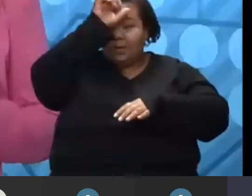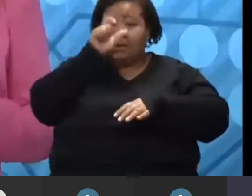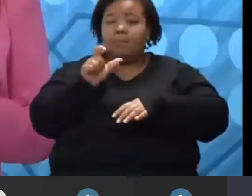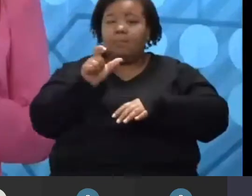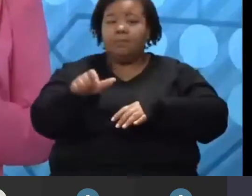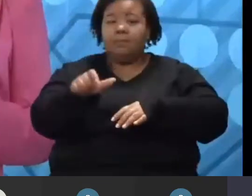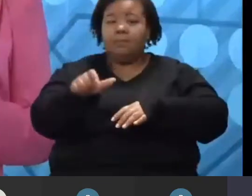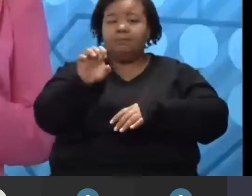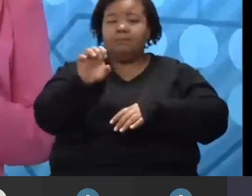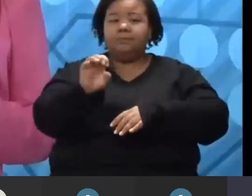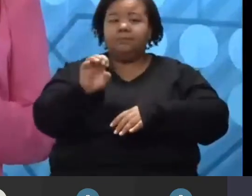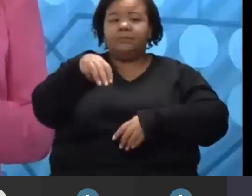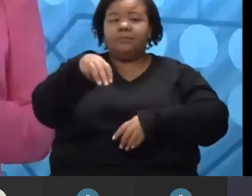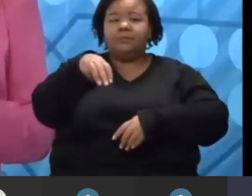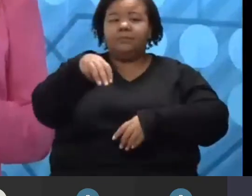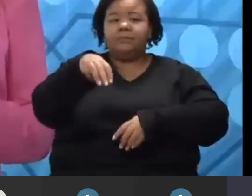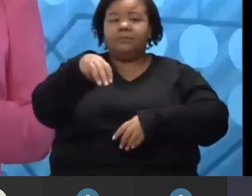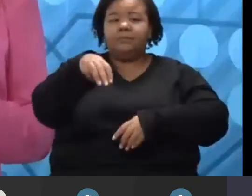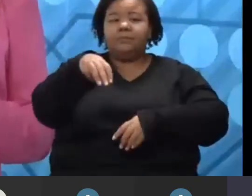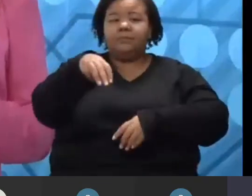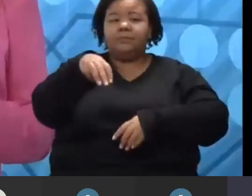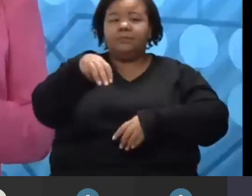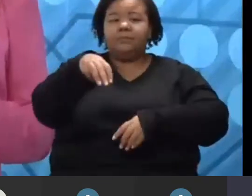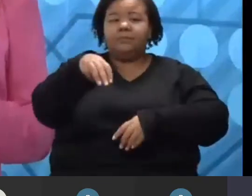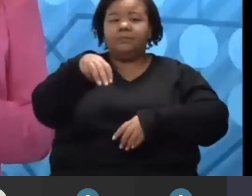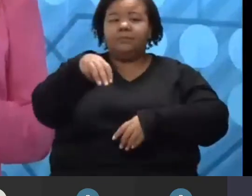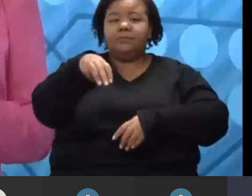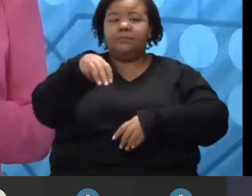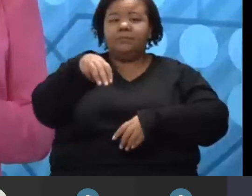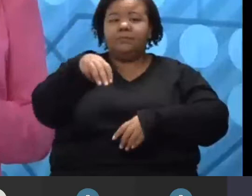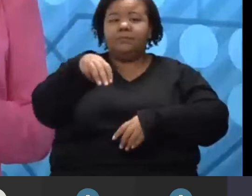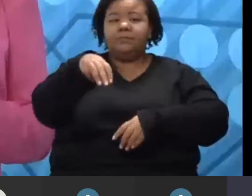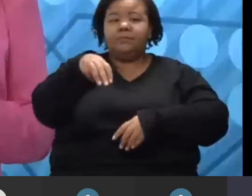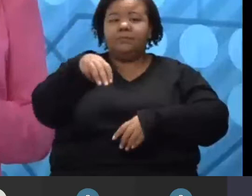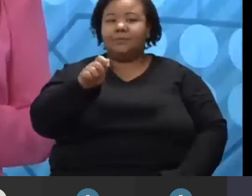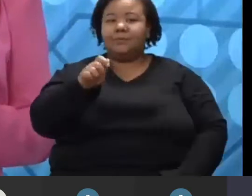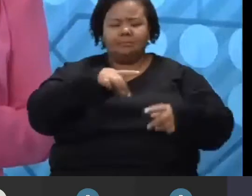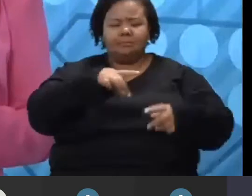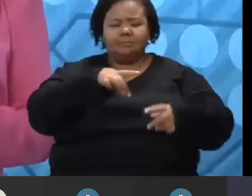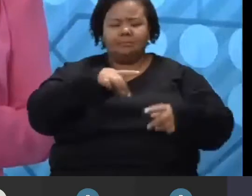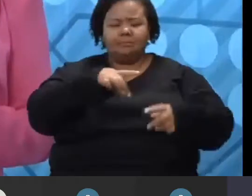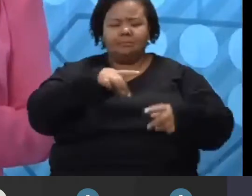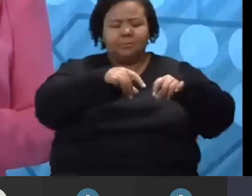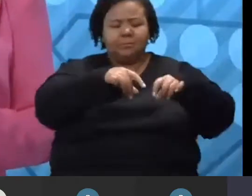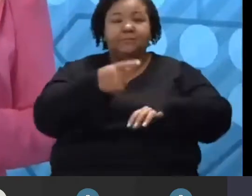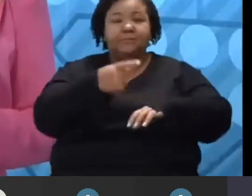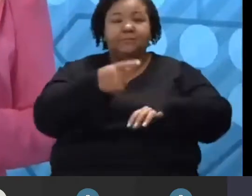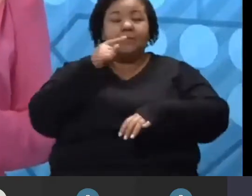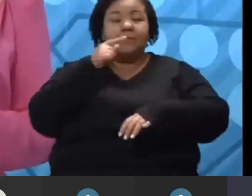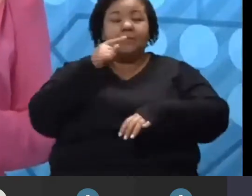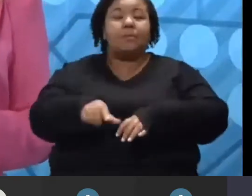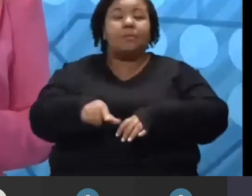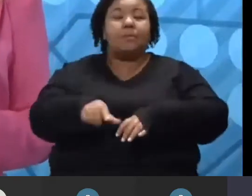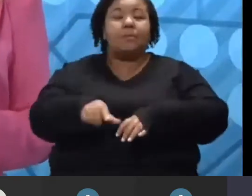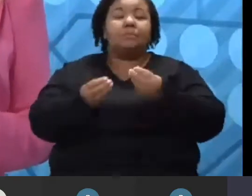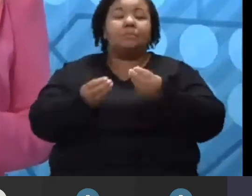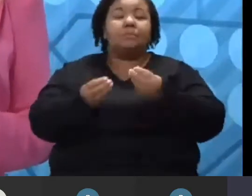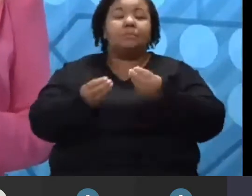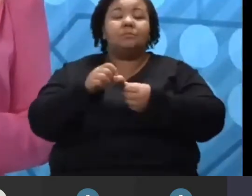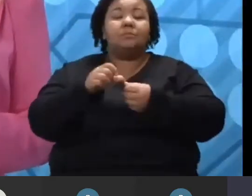meio de cultura e agora você vai aprender uma técnica de semeadura para saber como que nós conseguimos ali fazer com que